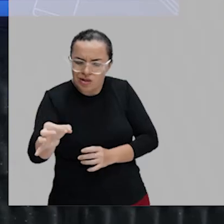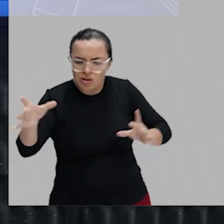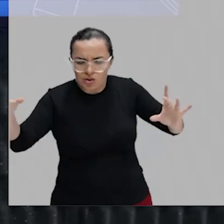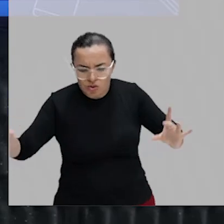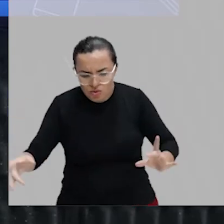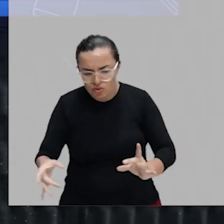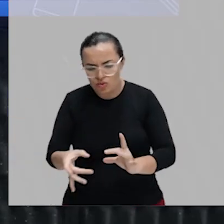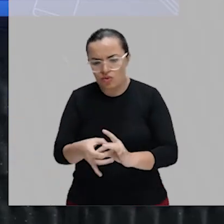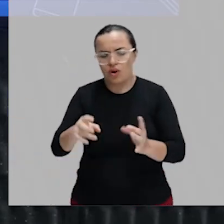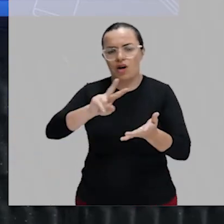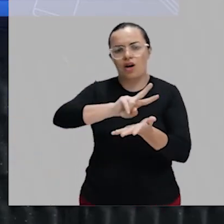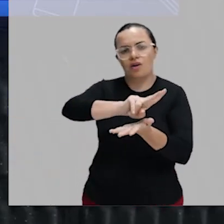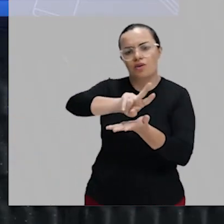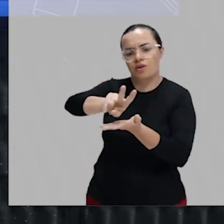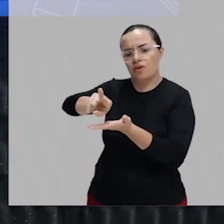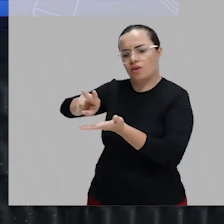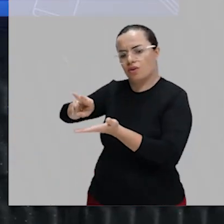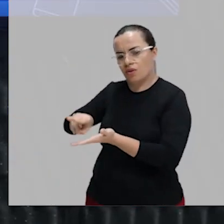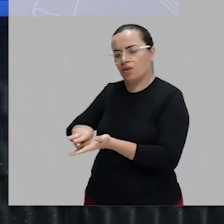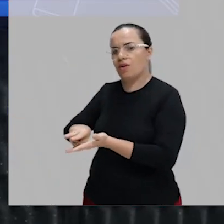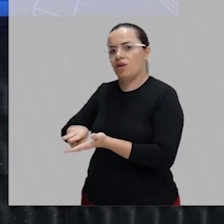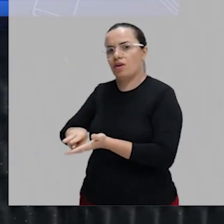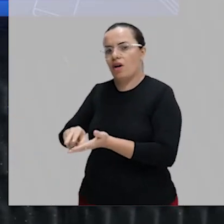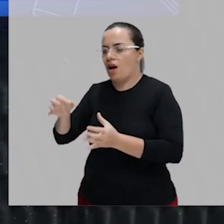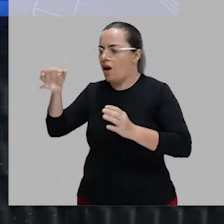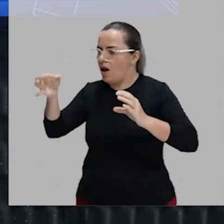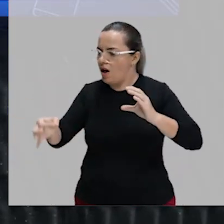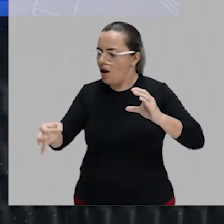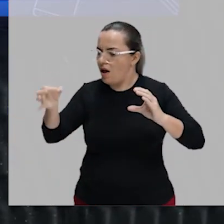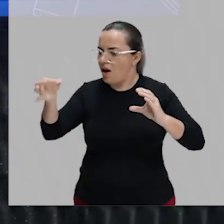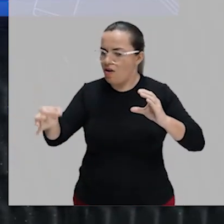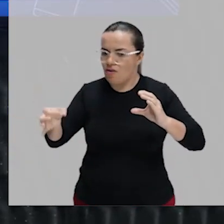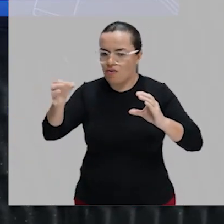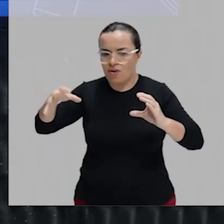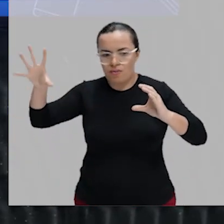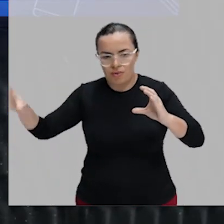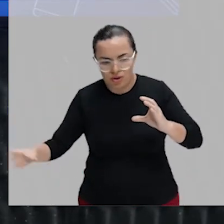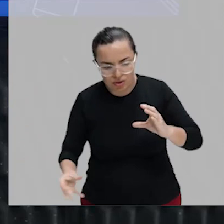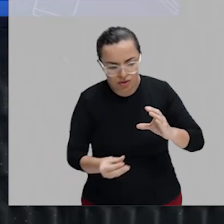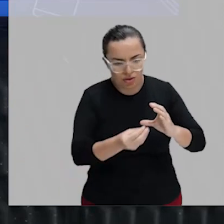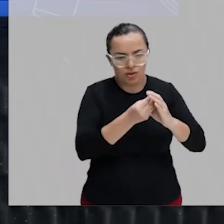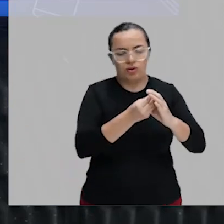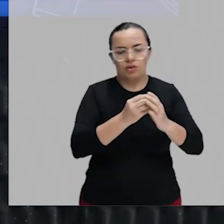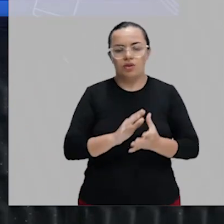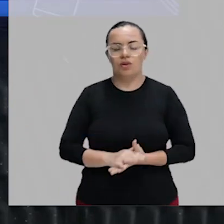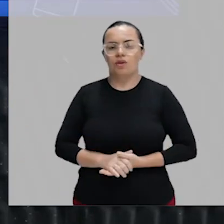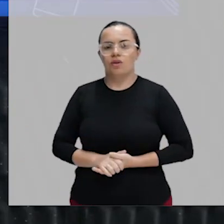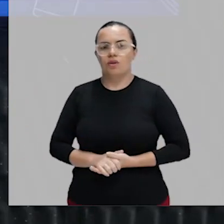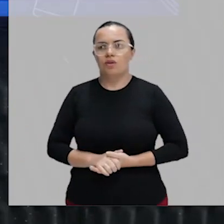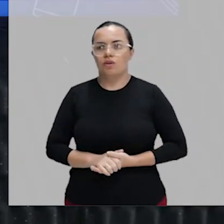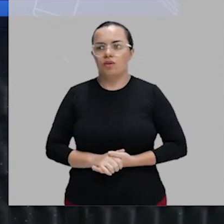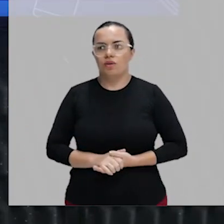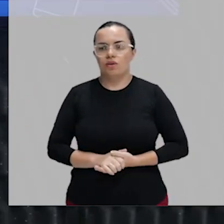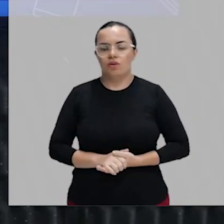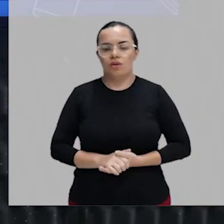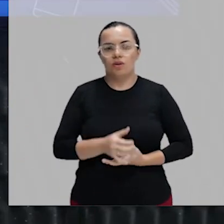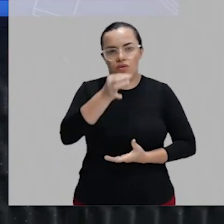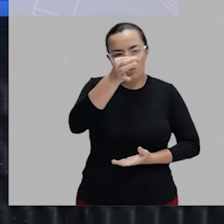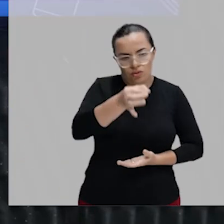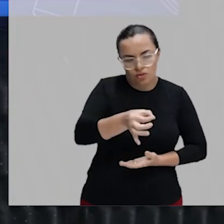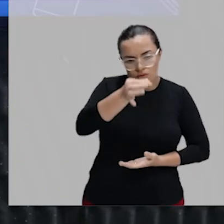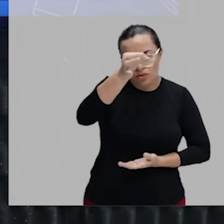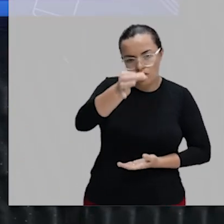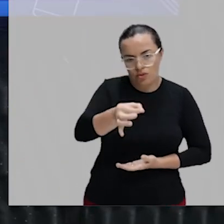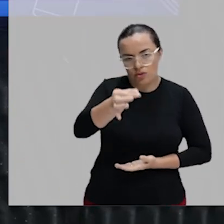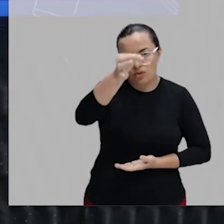centríolos. E de que é constituído um centríolo? Se você olhar direitinho, ó, cada centríolo ele é formado